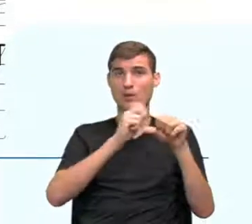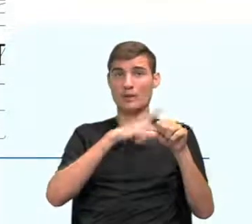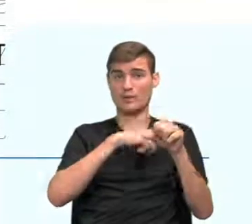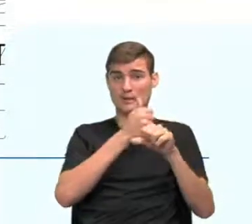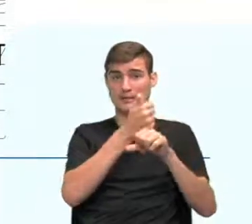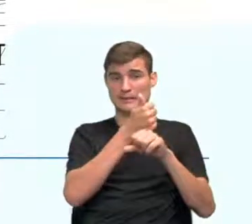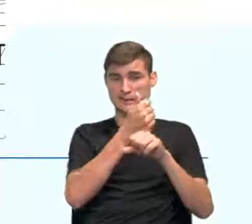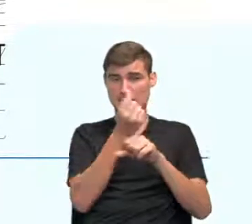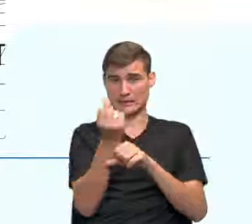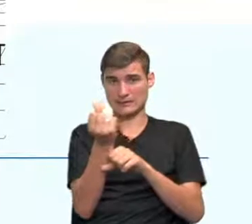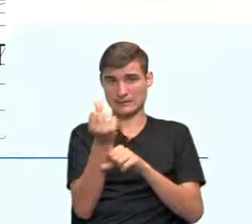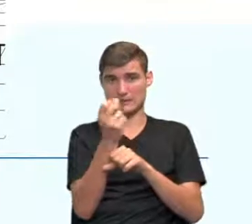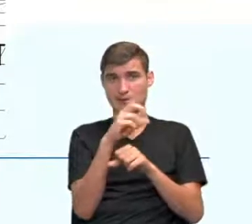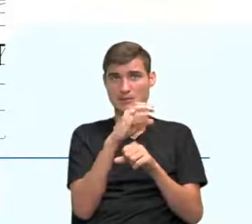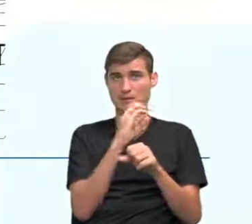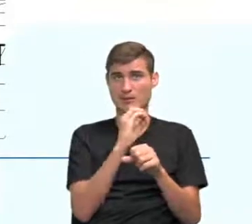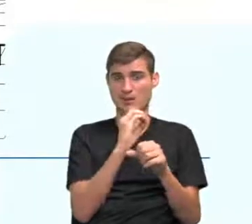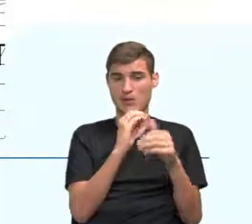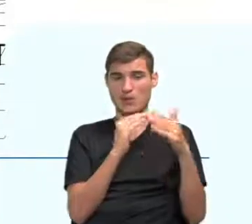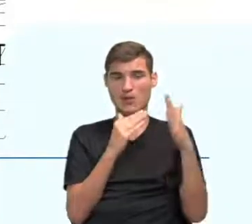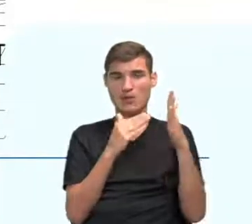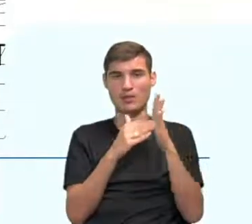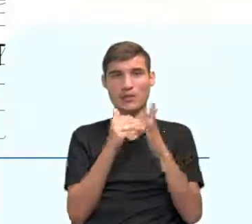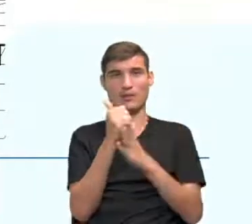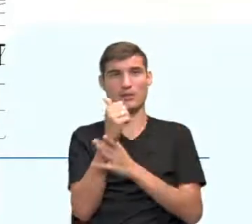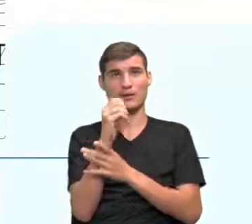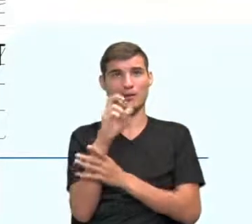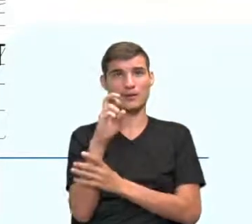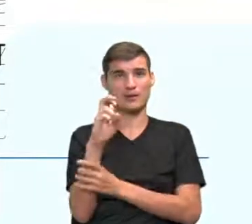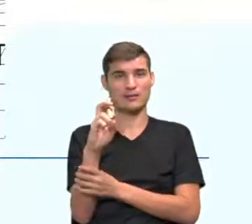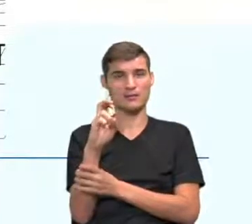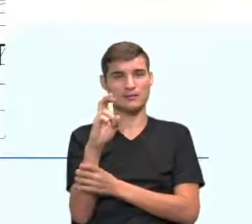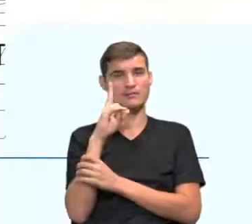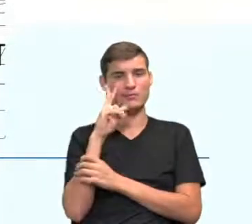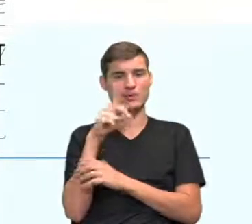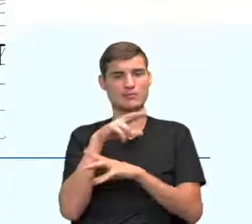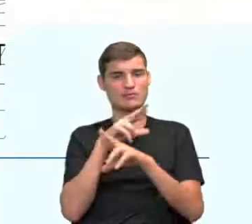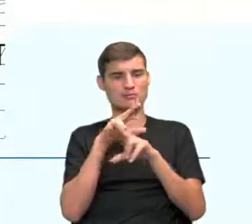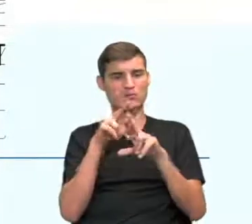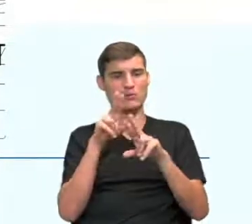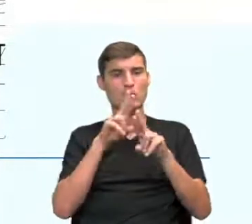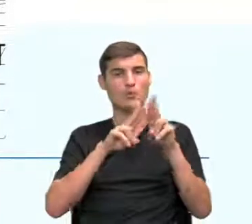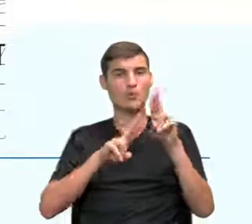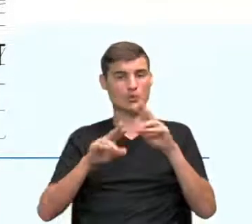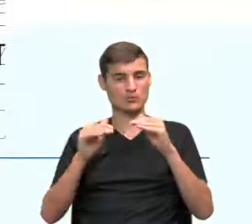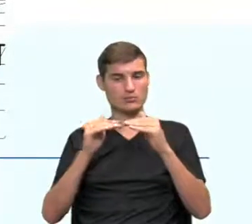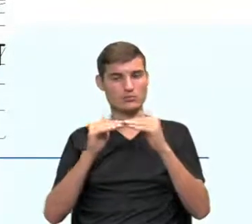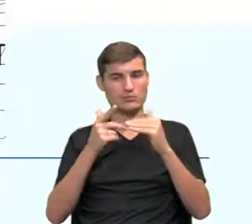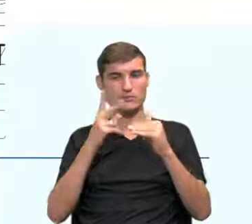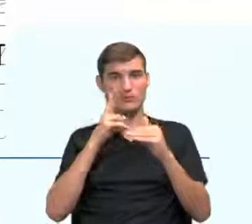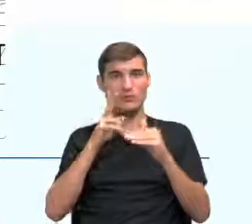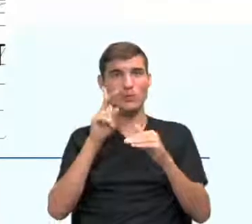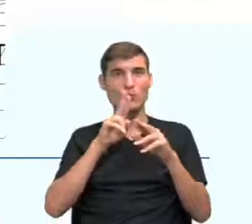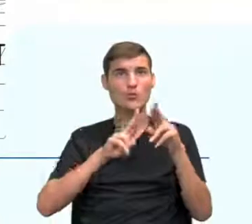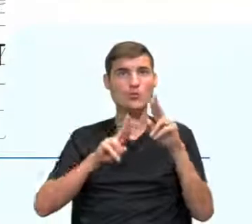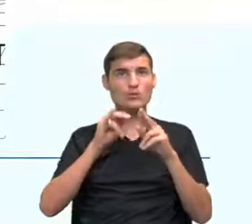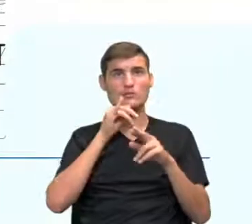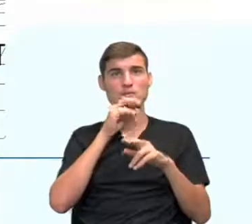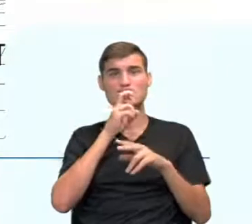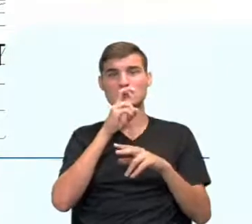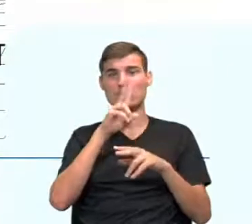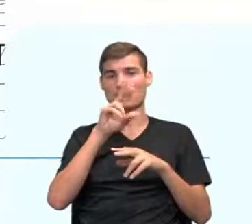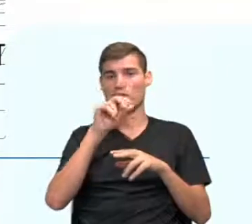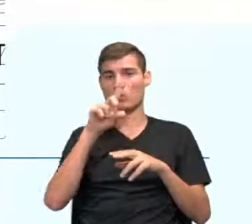16 níveis. Vai de 0 até 15. Então eu tenho uma determinada precisão. Digamos que eu tenho um sinal de 5